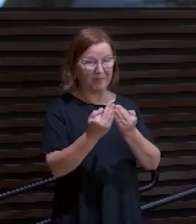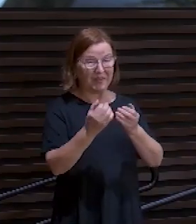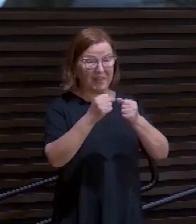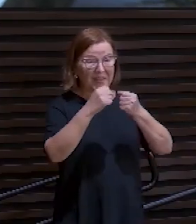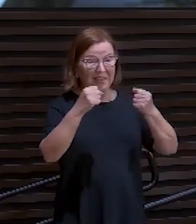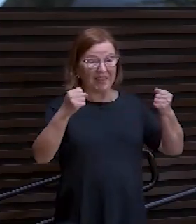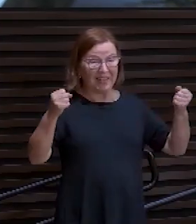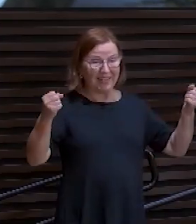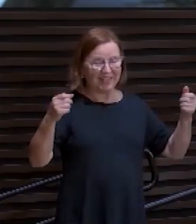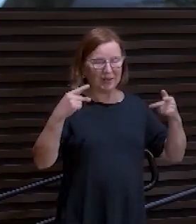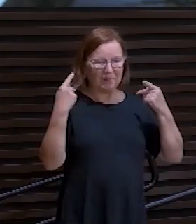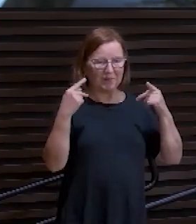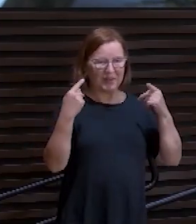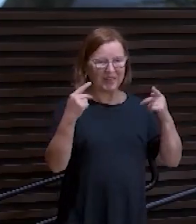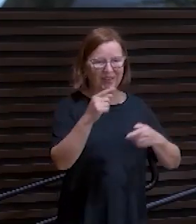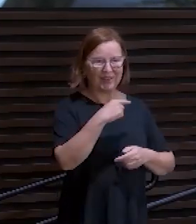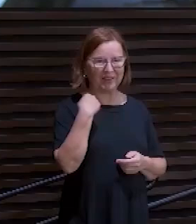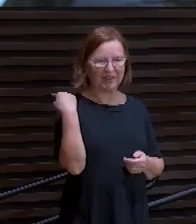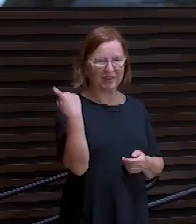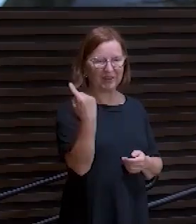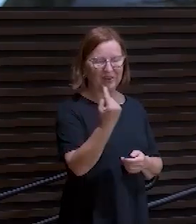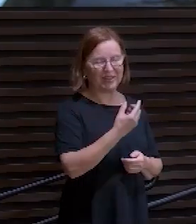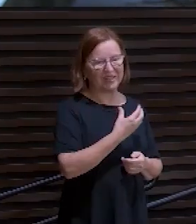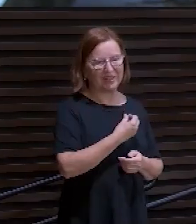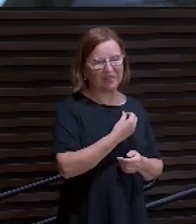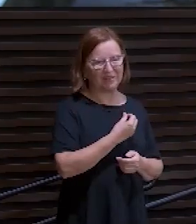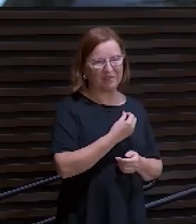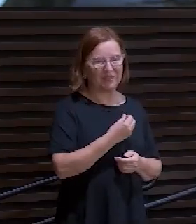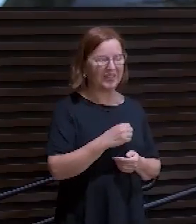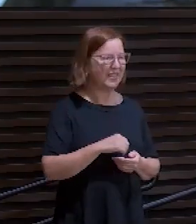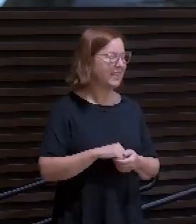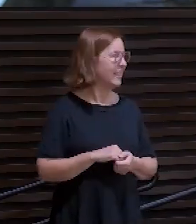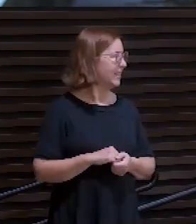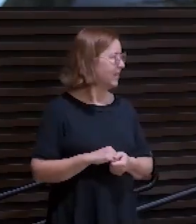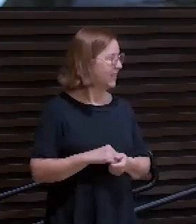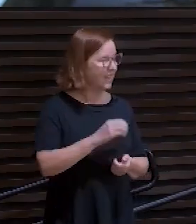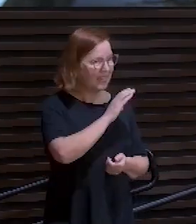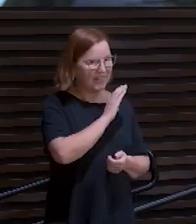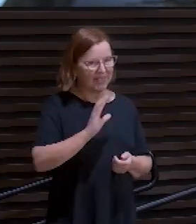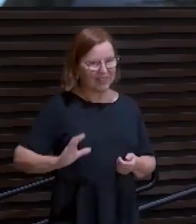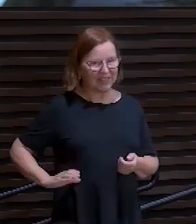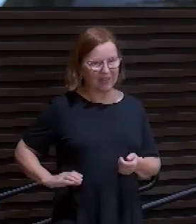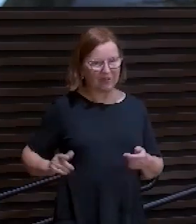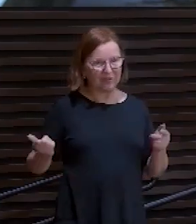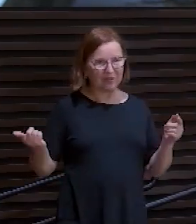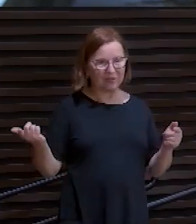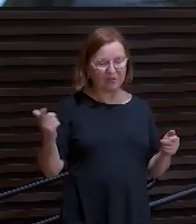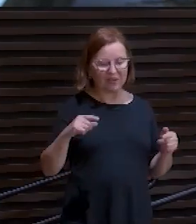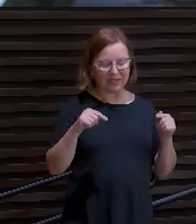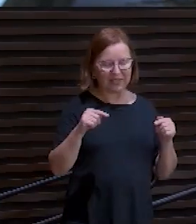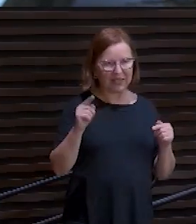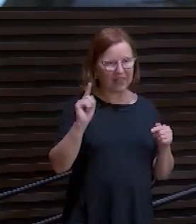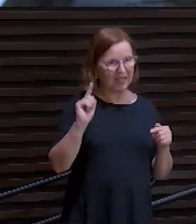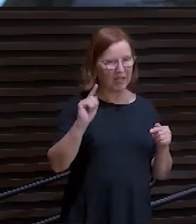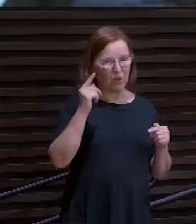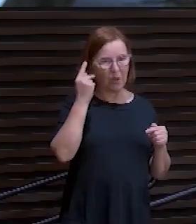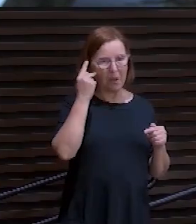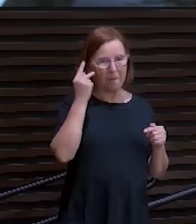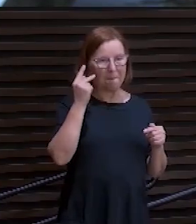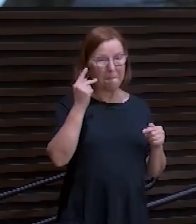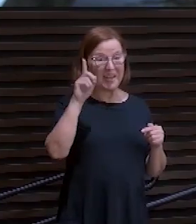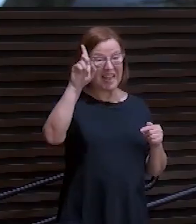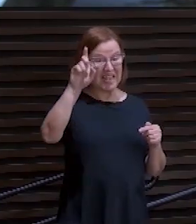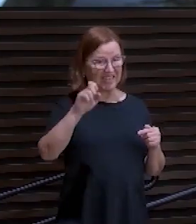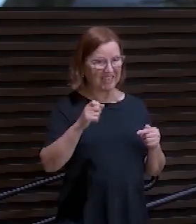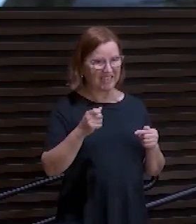nossa vida, nós devemos lembrar que Cristo veio para esse mundo não para se servir, mas para servir